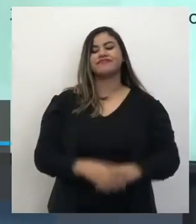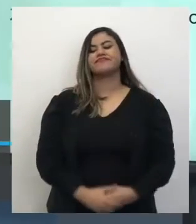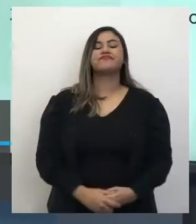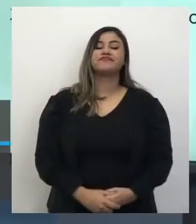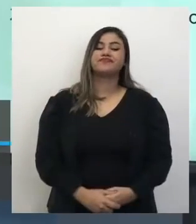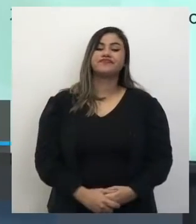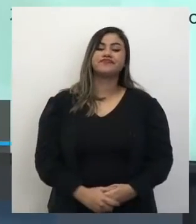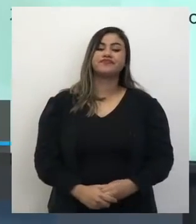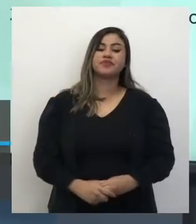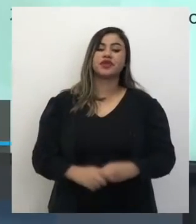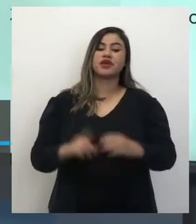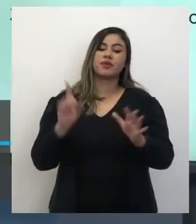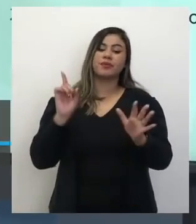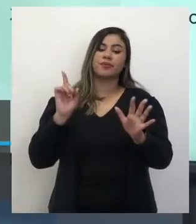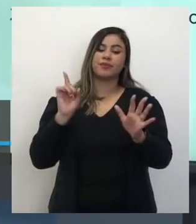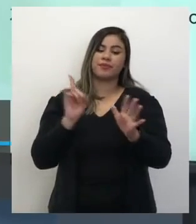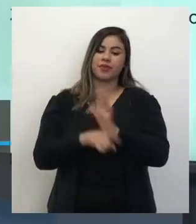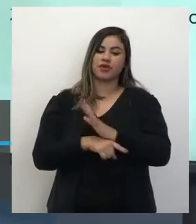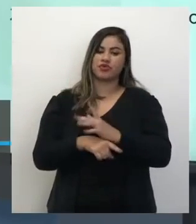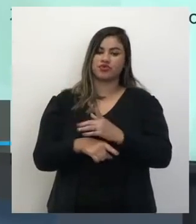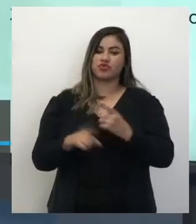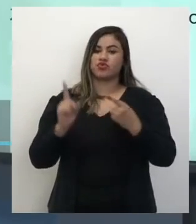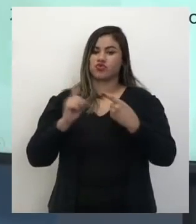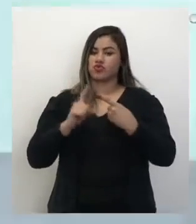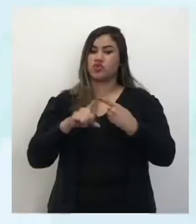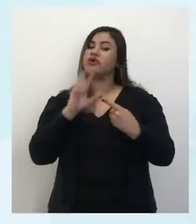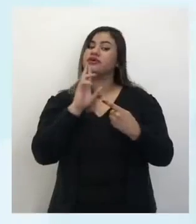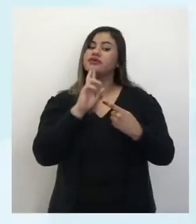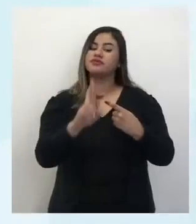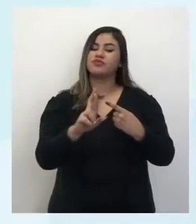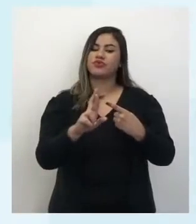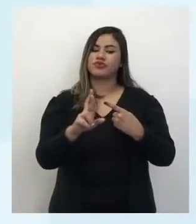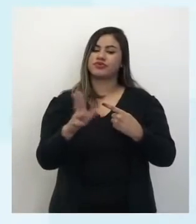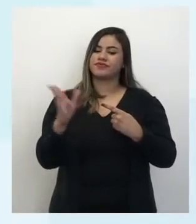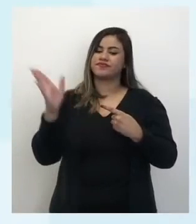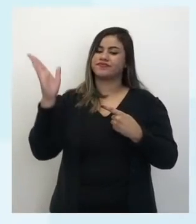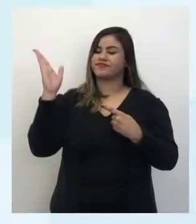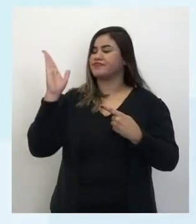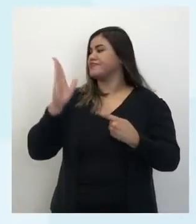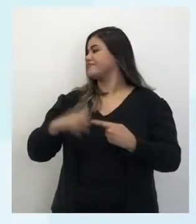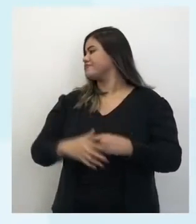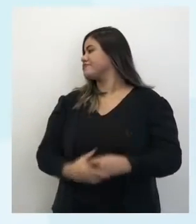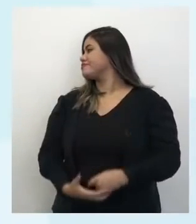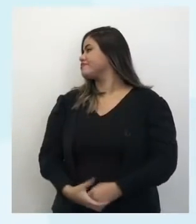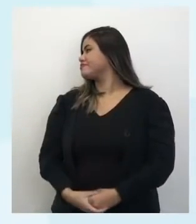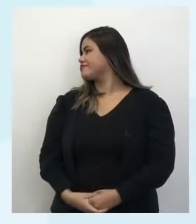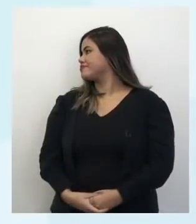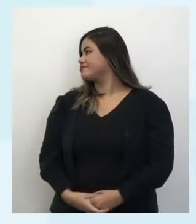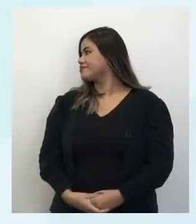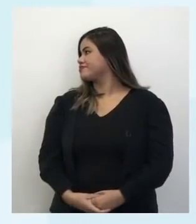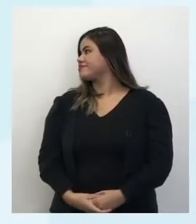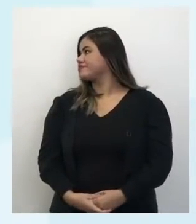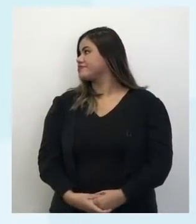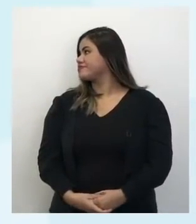E primeira questão, então. O que o estudo pretende descobrir? Vamos colocar a resposta para eles?